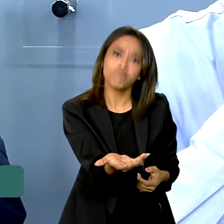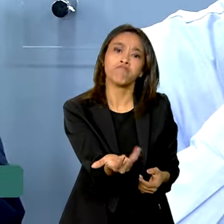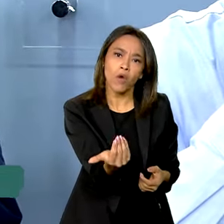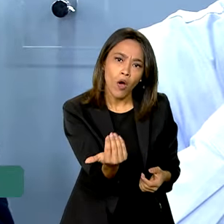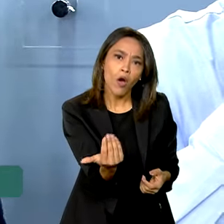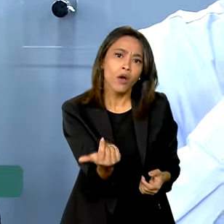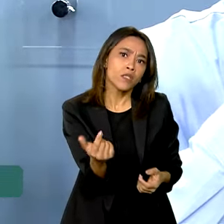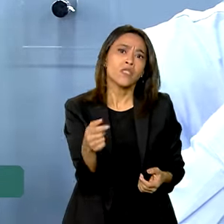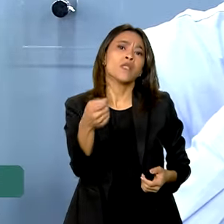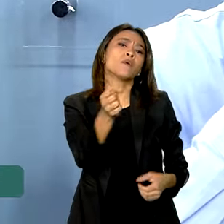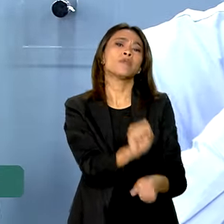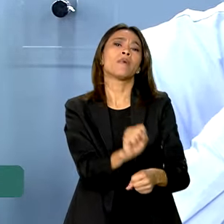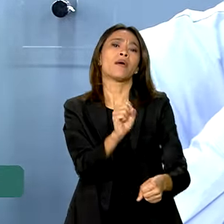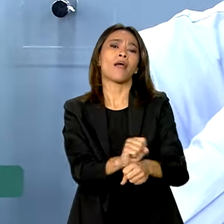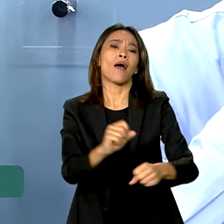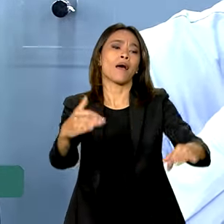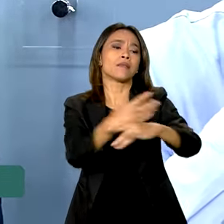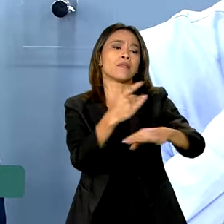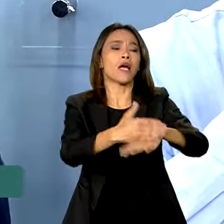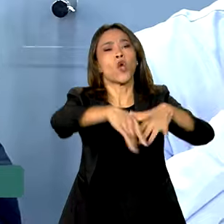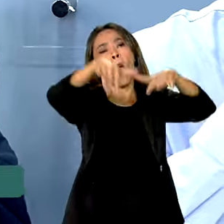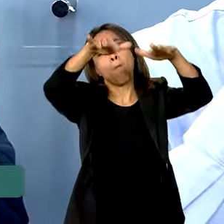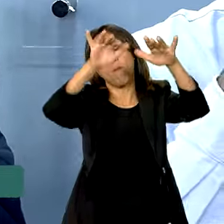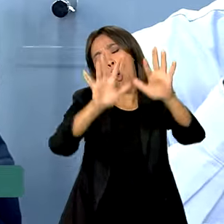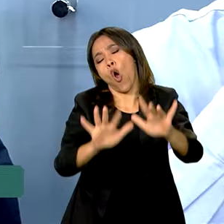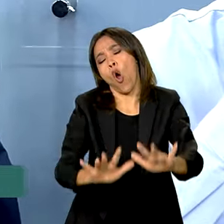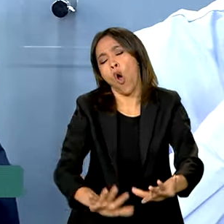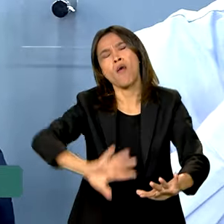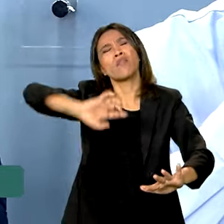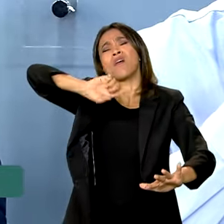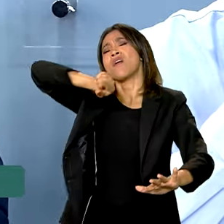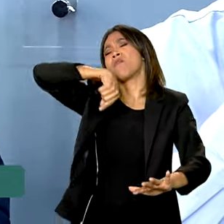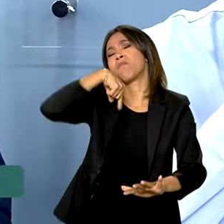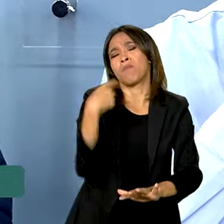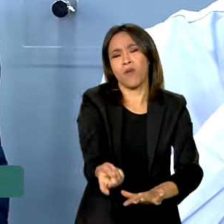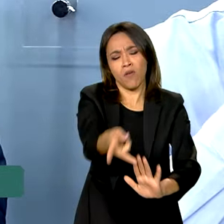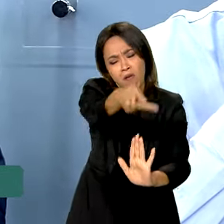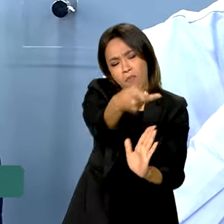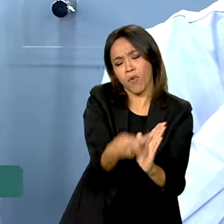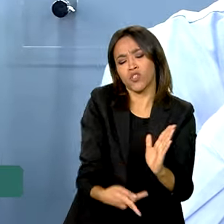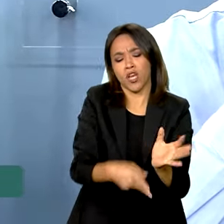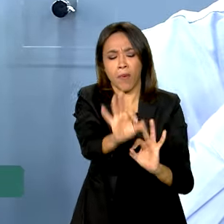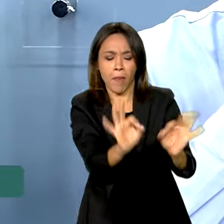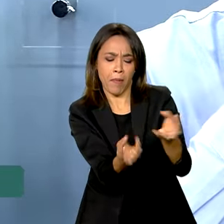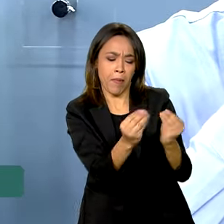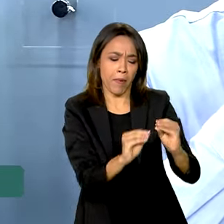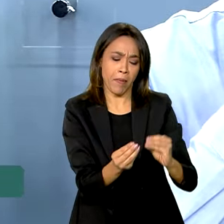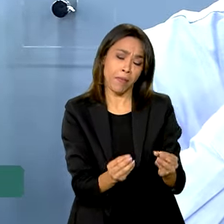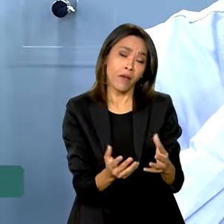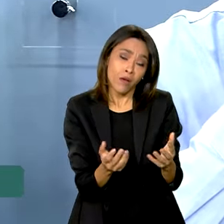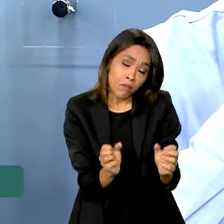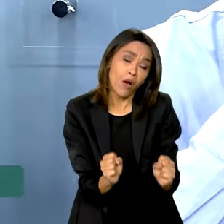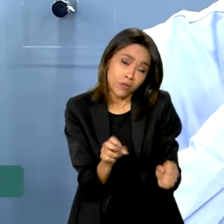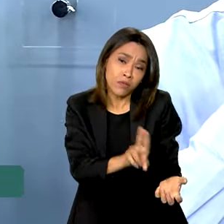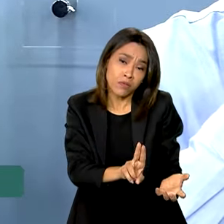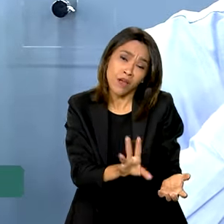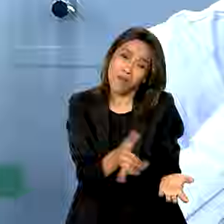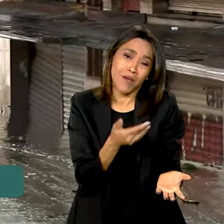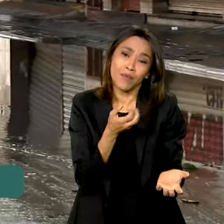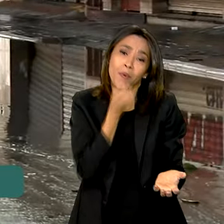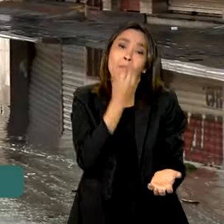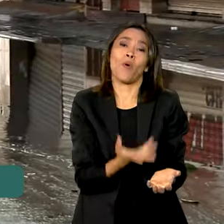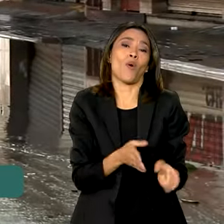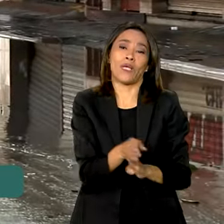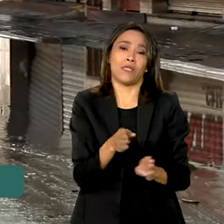esperar a cidade toda ficar seca para fazer um plano de trabalho único. Também se usa essa estratégia, mas eu acho que não é